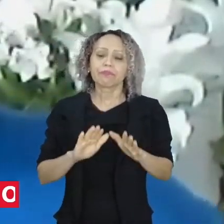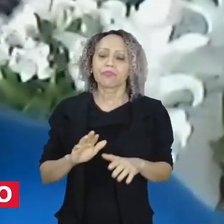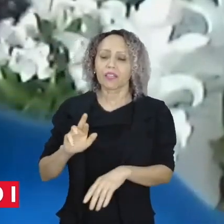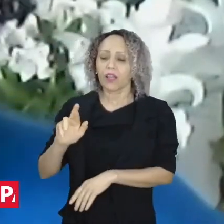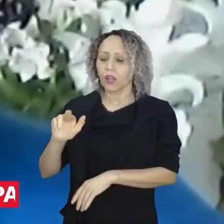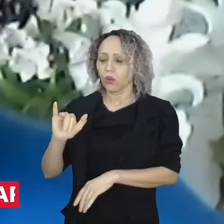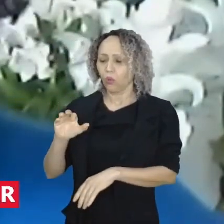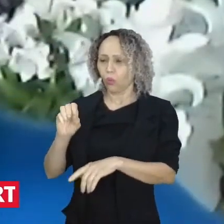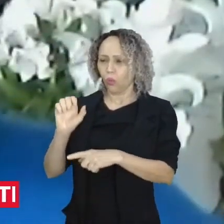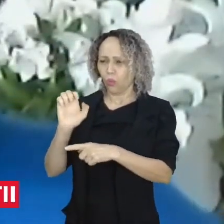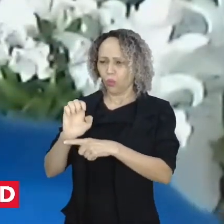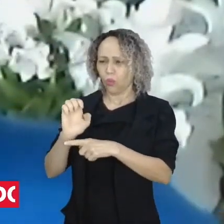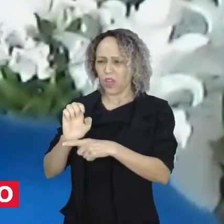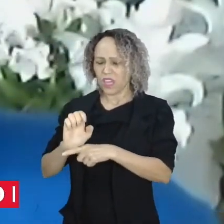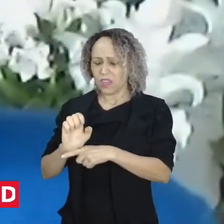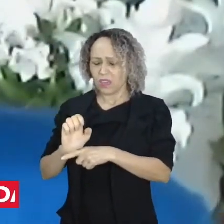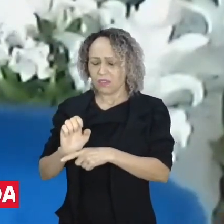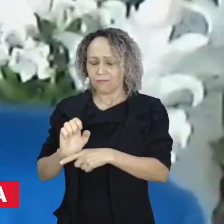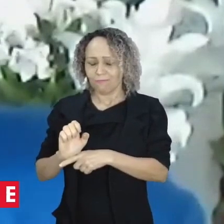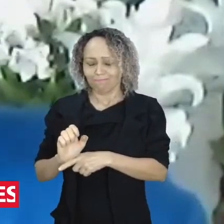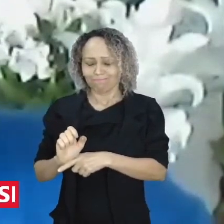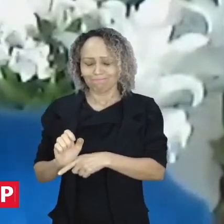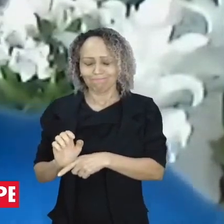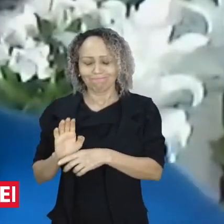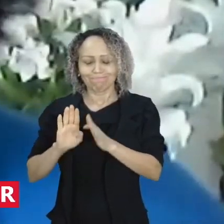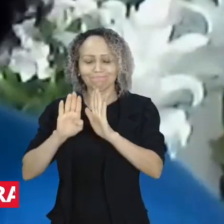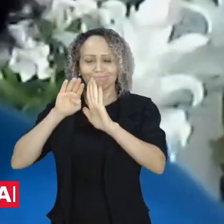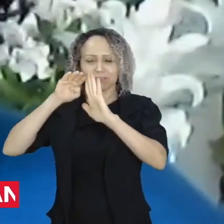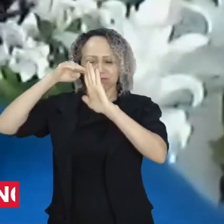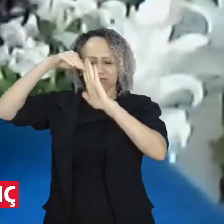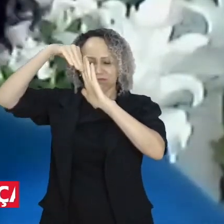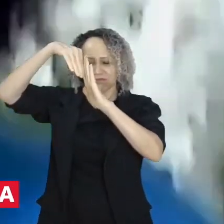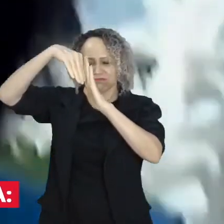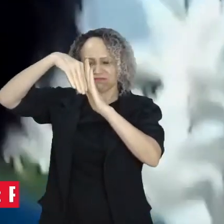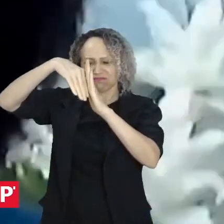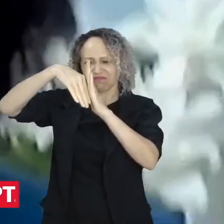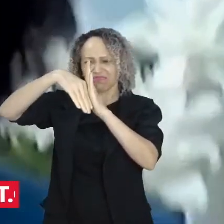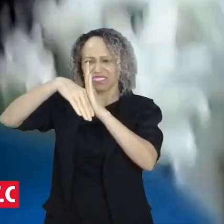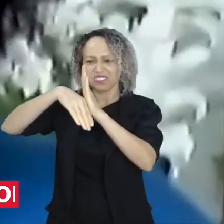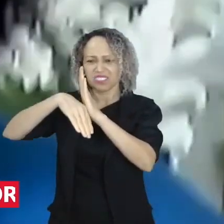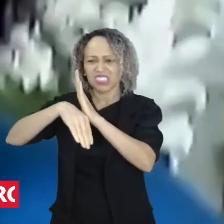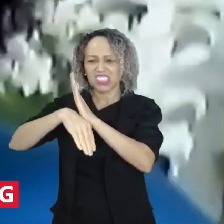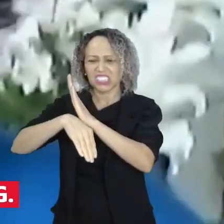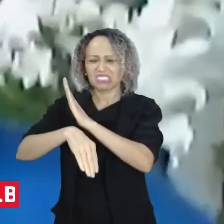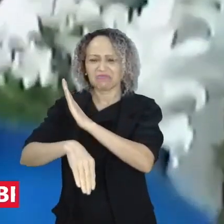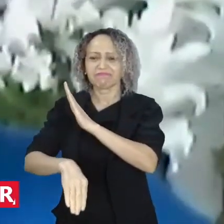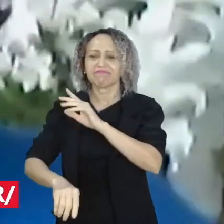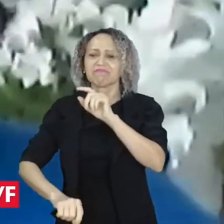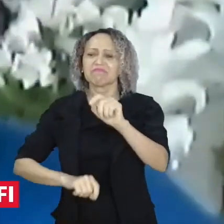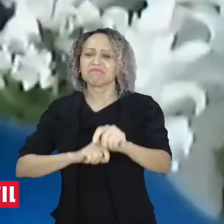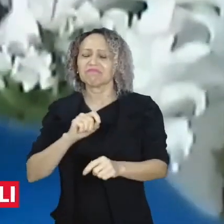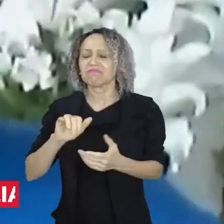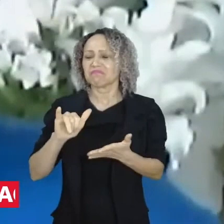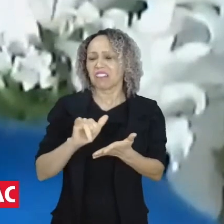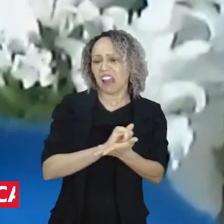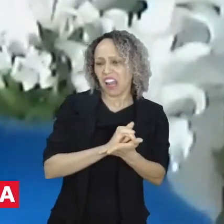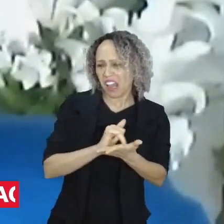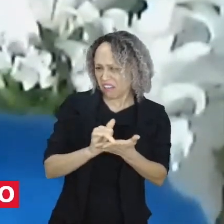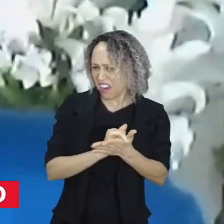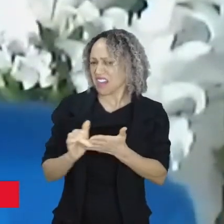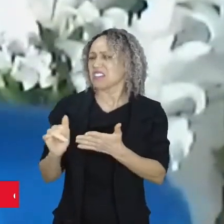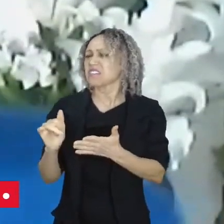viu? Um abraço, obrigada, candidato, pela participação. Bom dia. Bom dia. E a gente vai